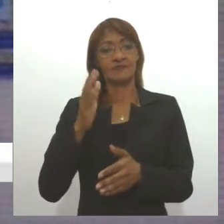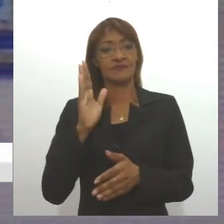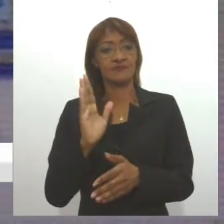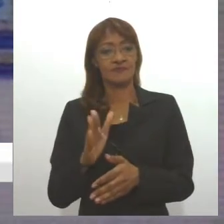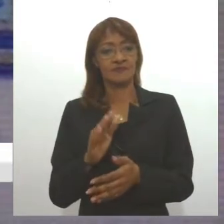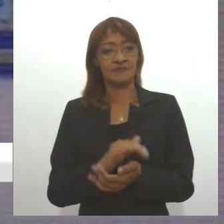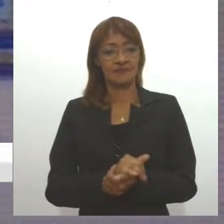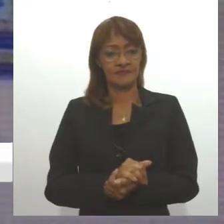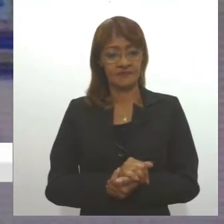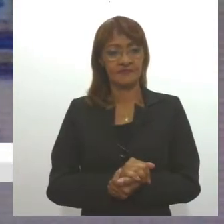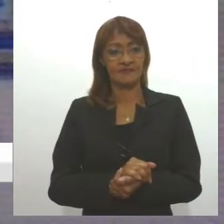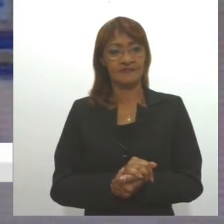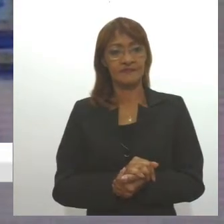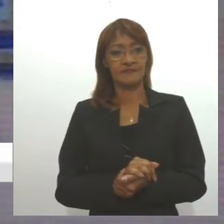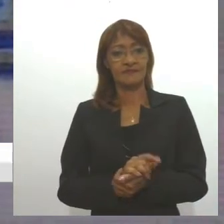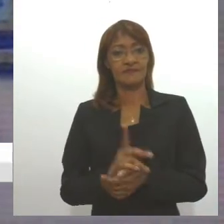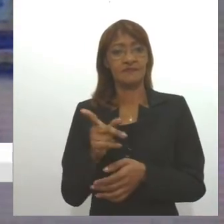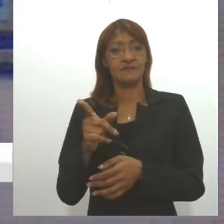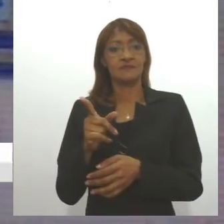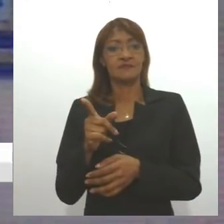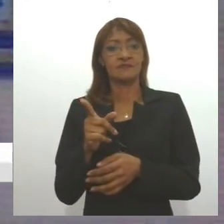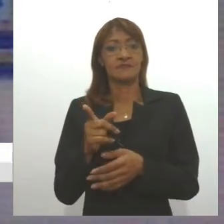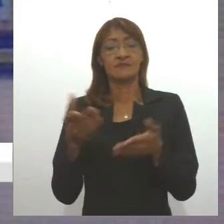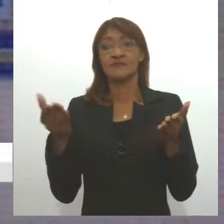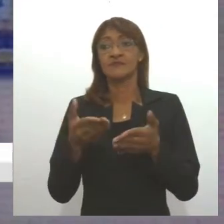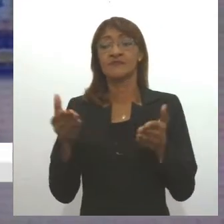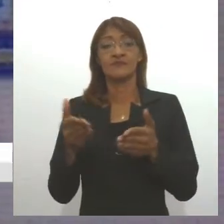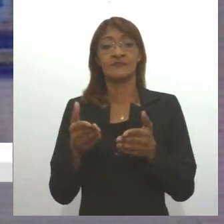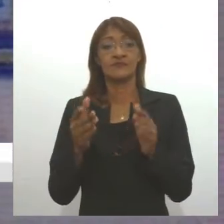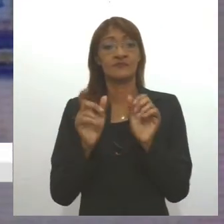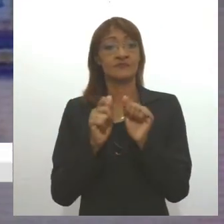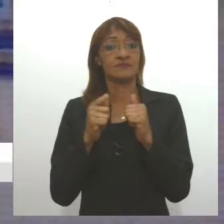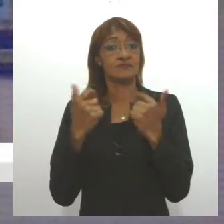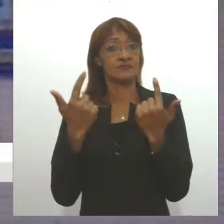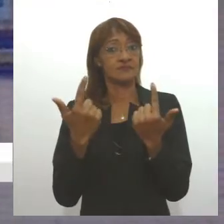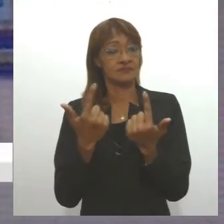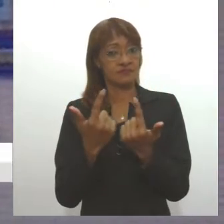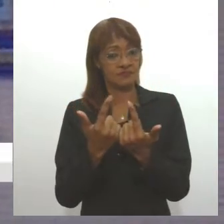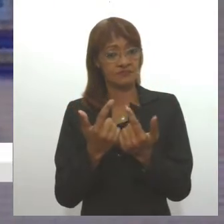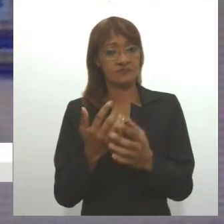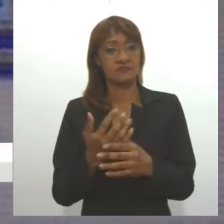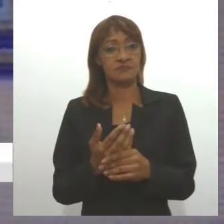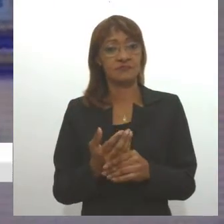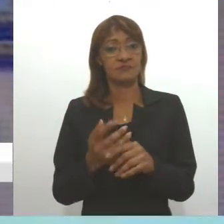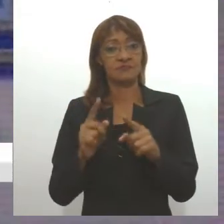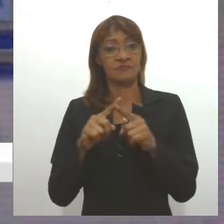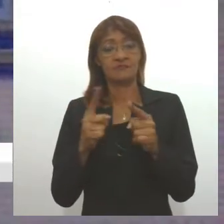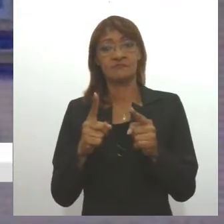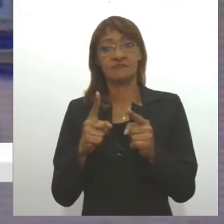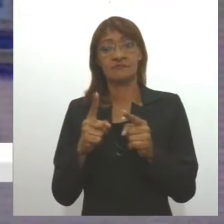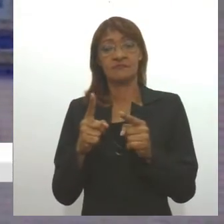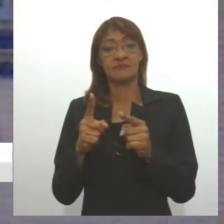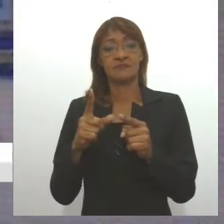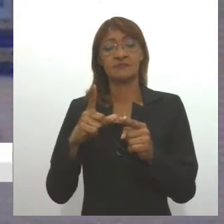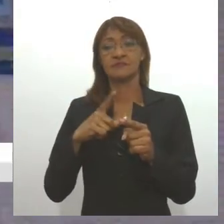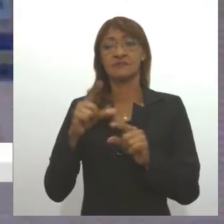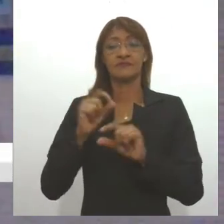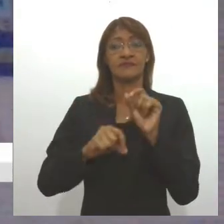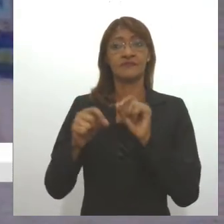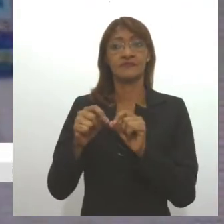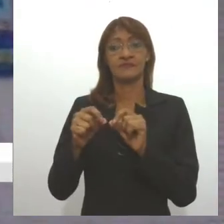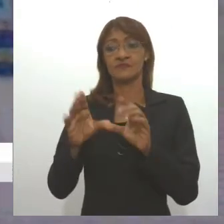hora ele parou dentro da própria Assembleia, ele foi retirado de um conselho